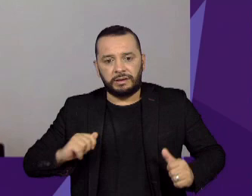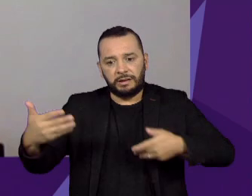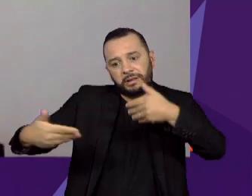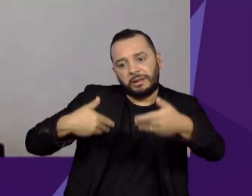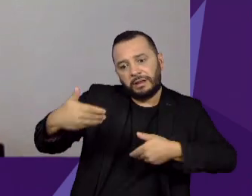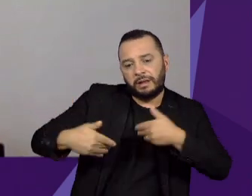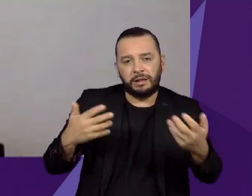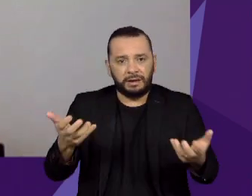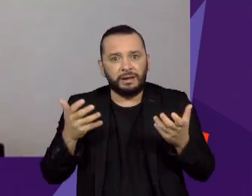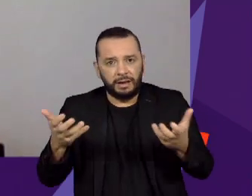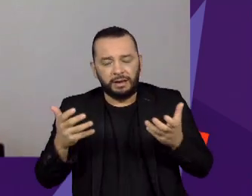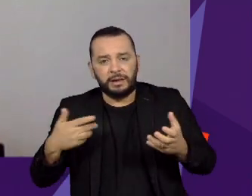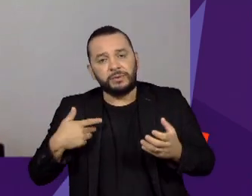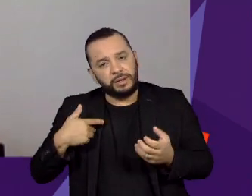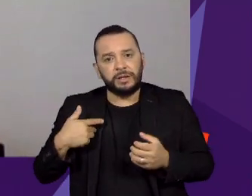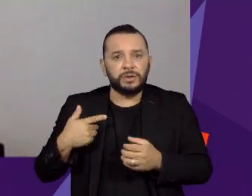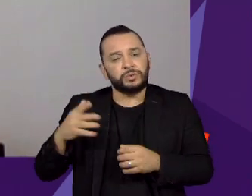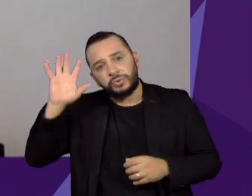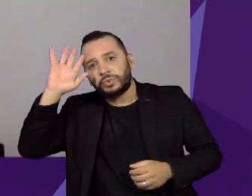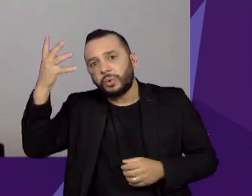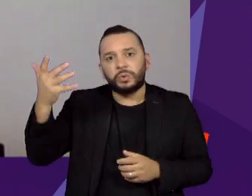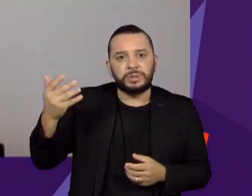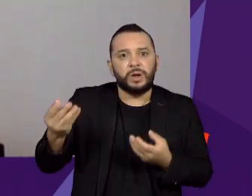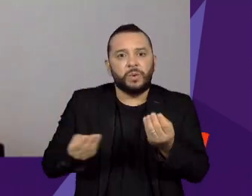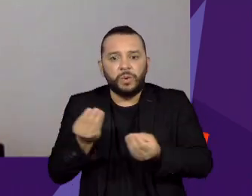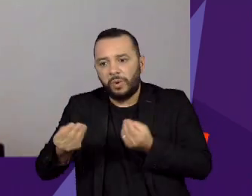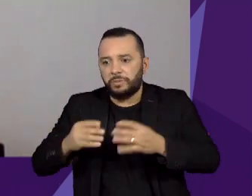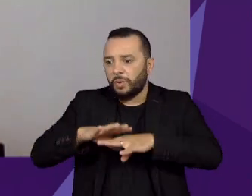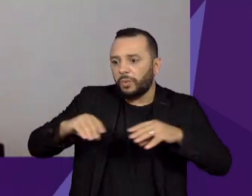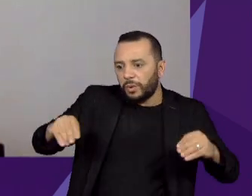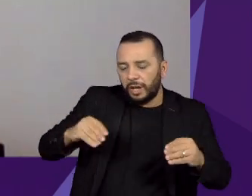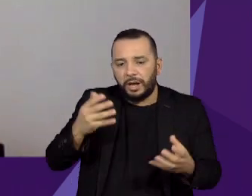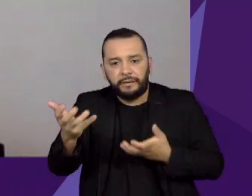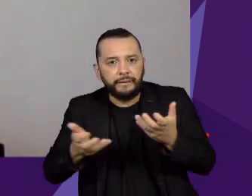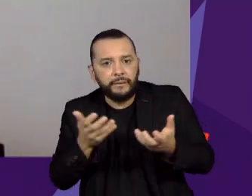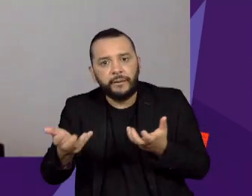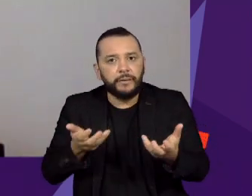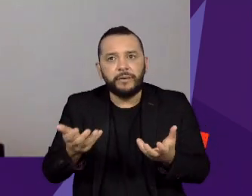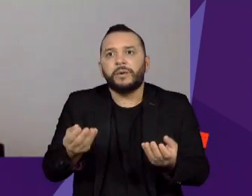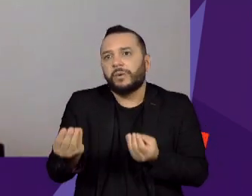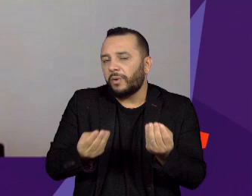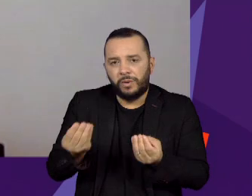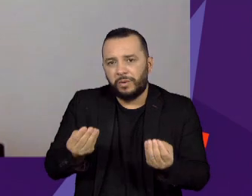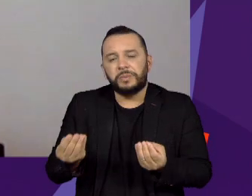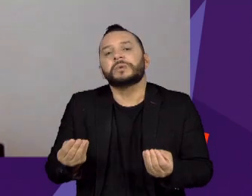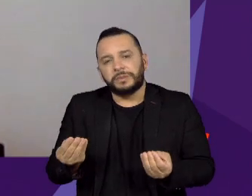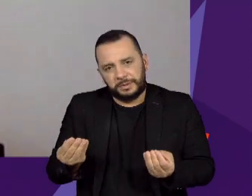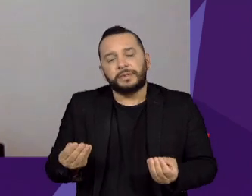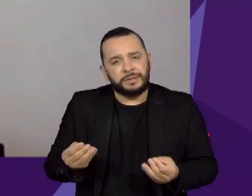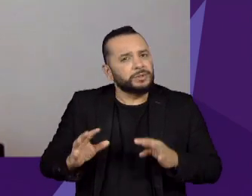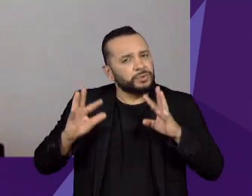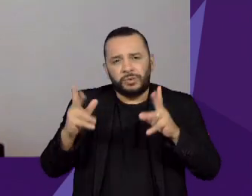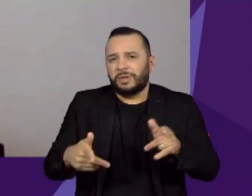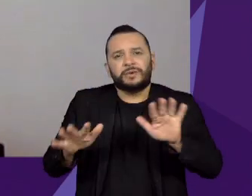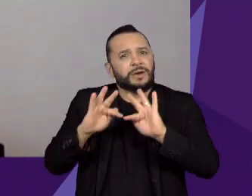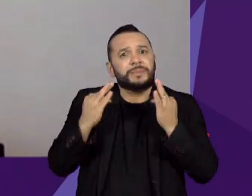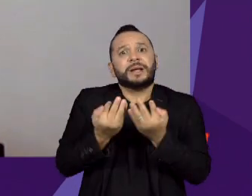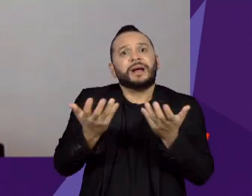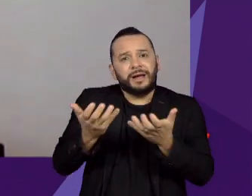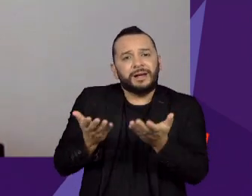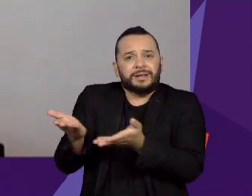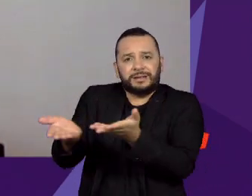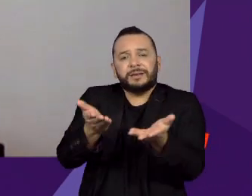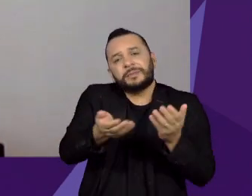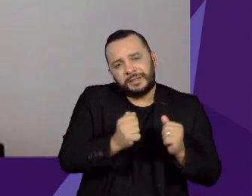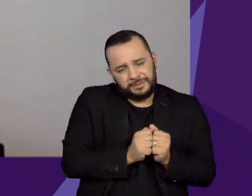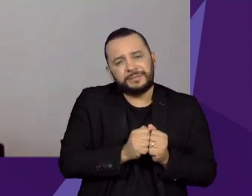eu estou procurando essa doença até fechar o diagnóstico, até a gente ter o princípio terapêutico, a família toda se envolve com aquilo. A população era